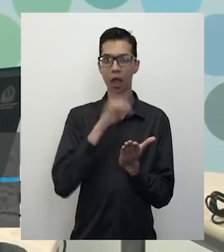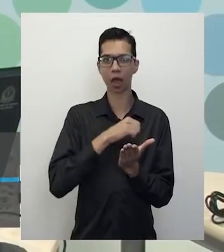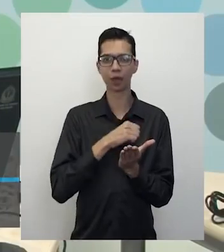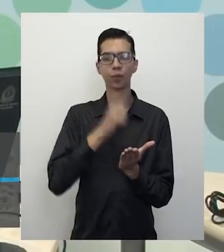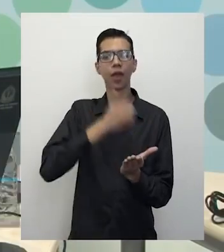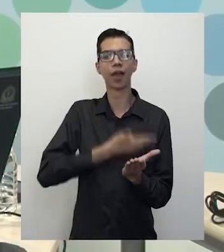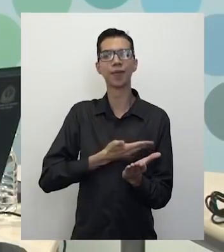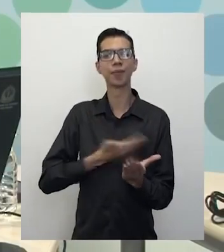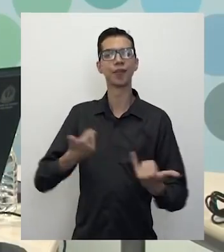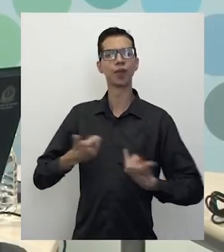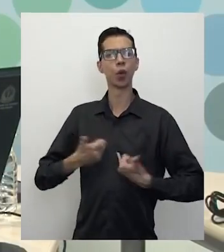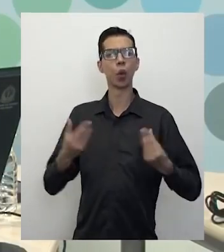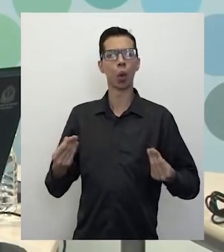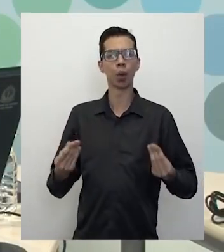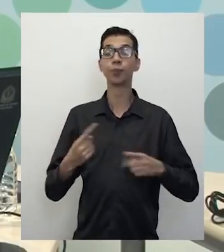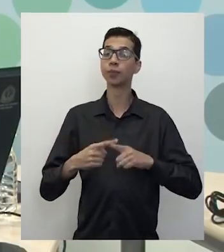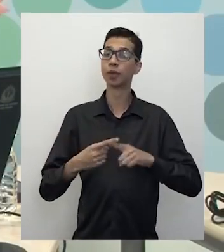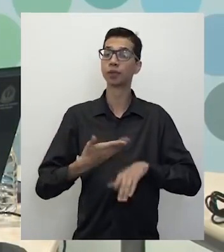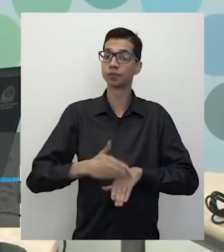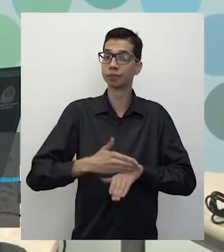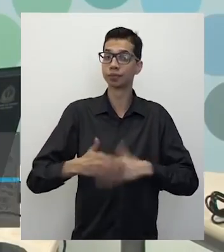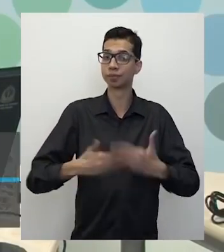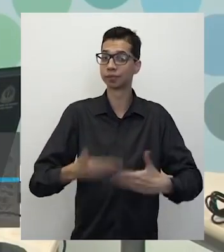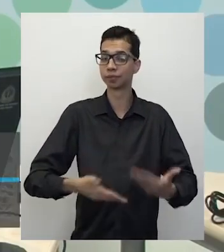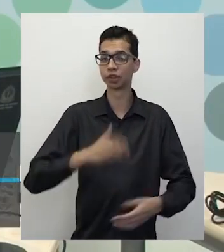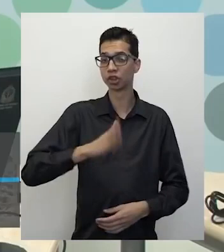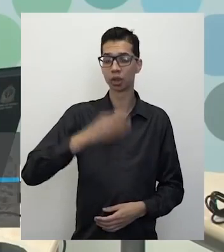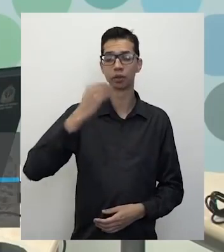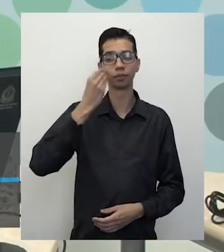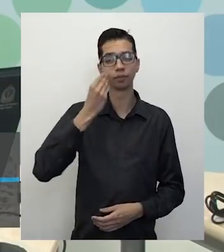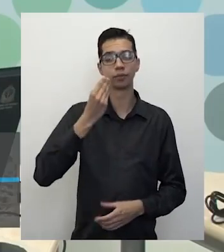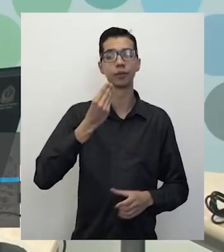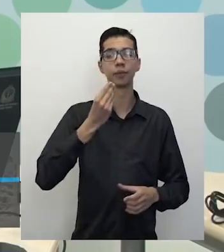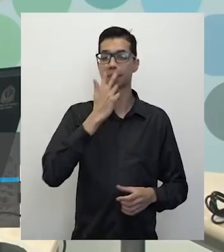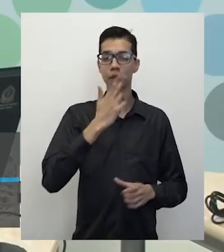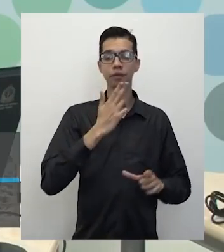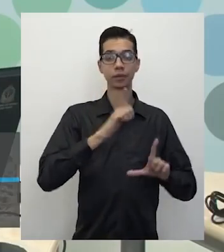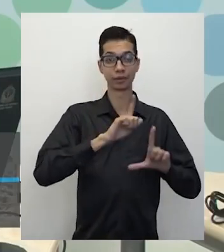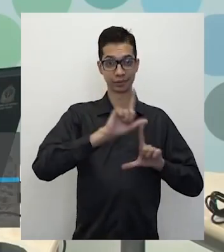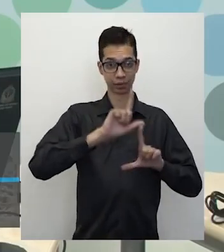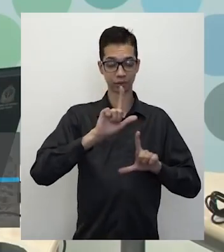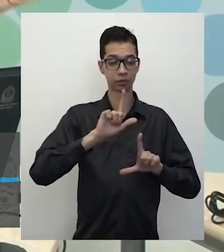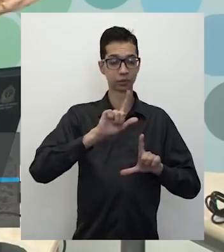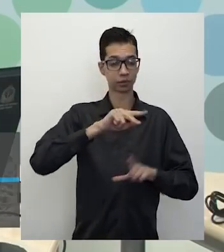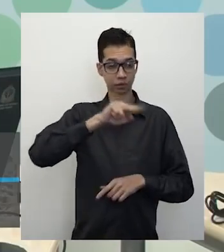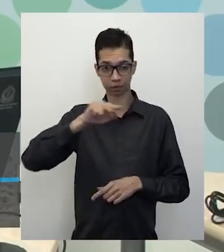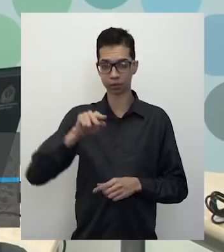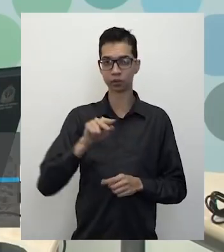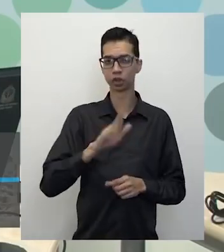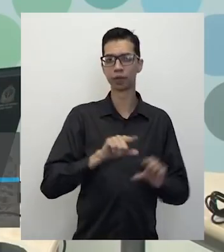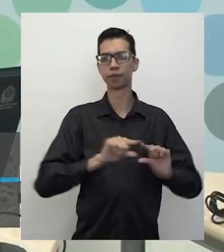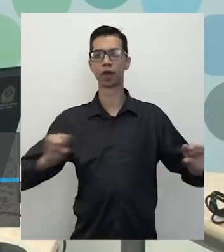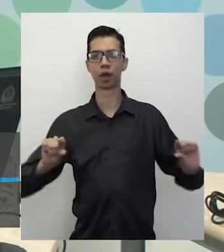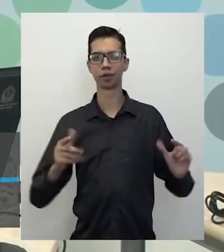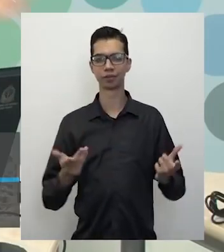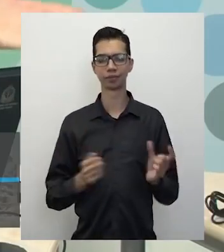Porque você vai tendo o hábito da leitura, então as palavras elas vão se formando de uma forma mais rápida. Você lê o começo e consegue prática, né? exatamente